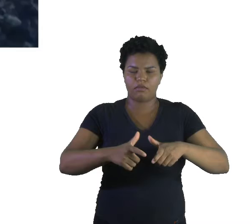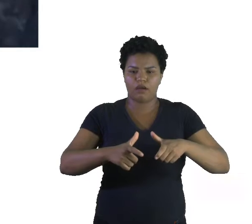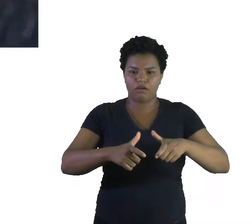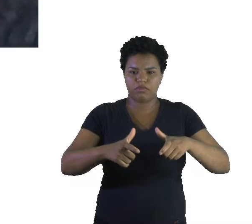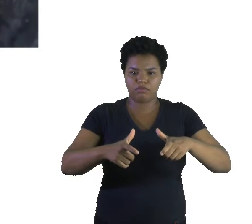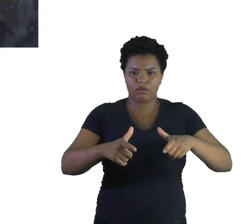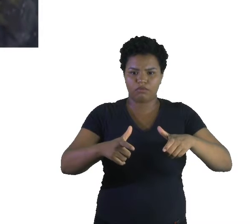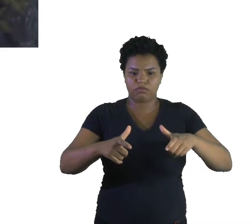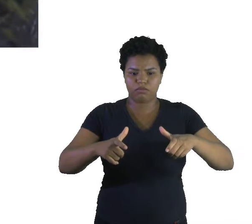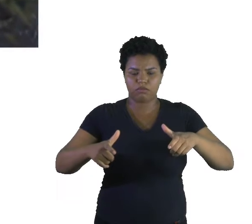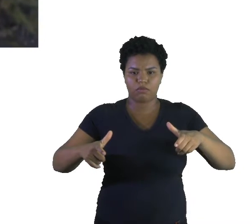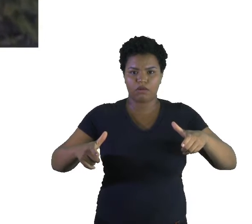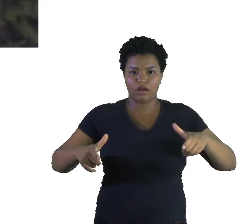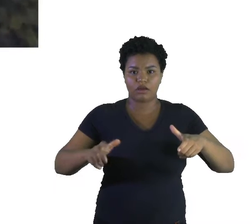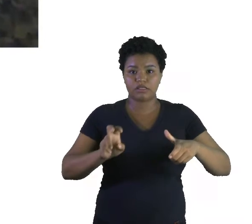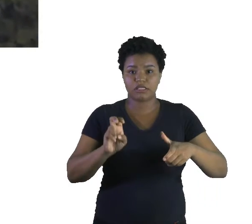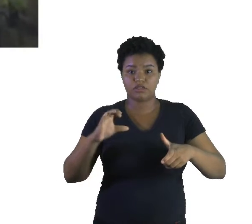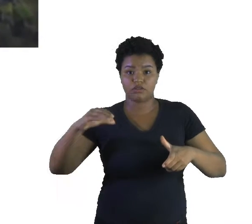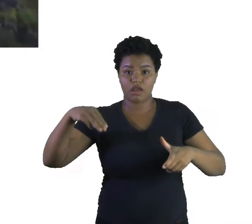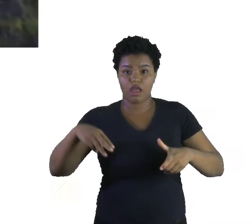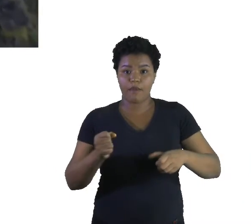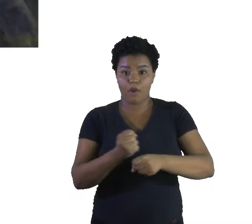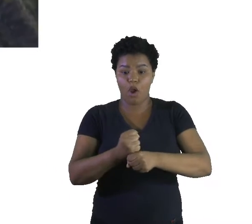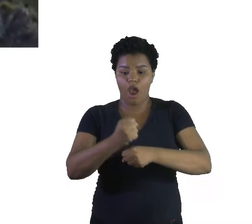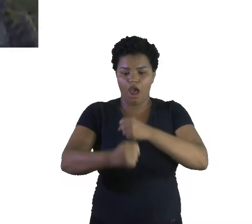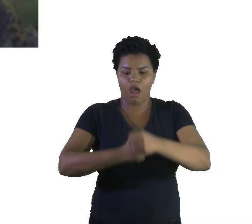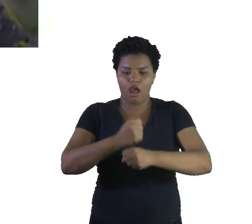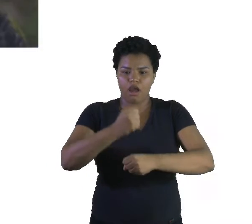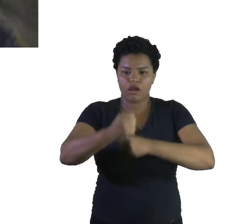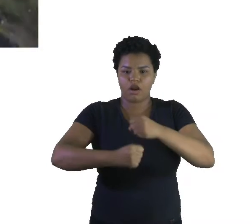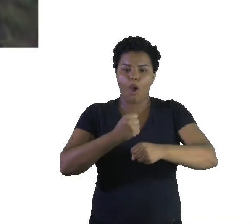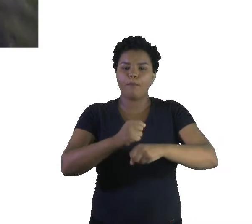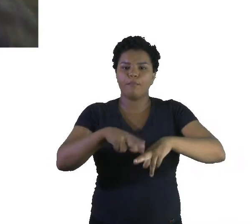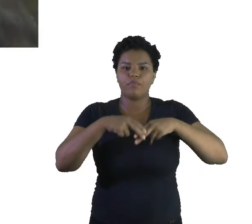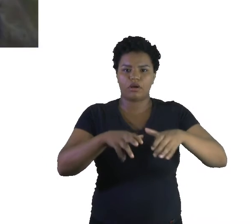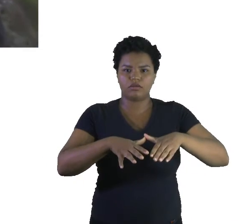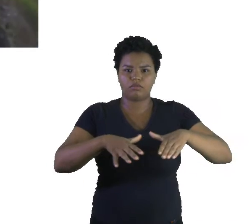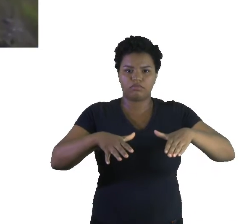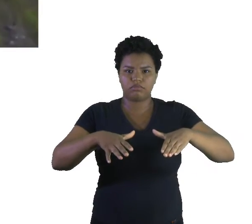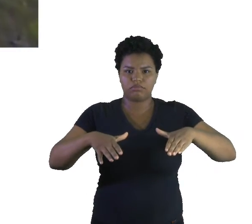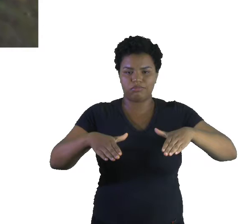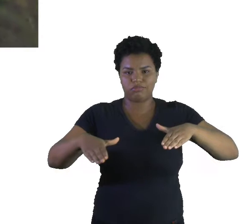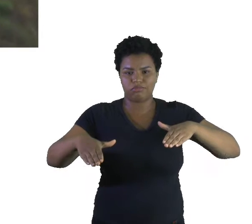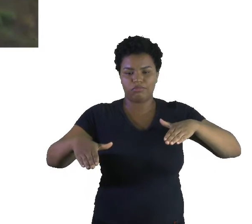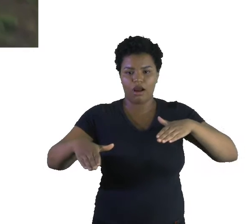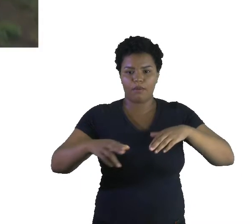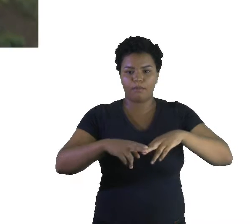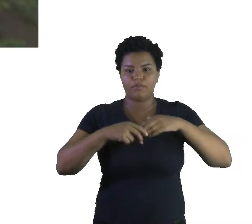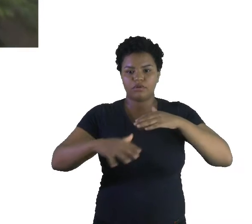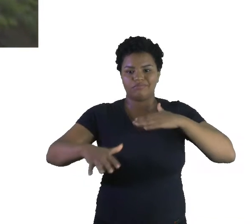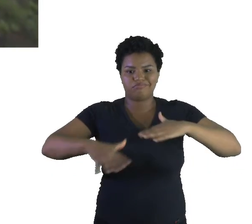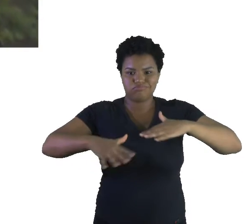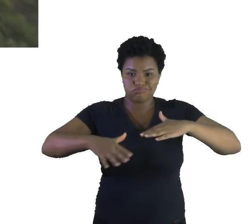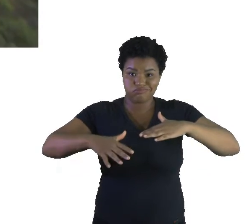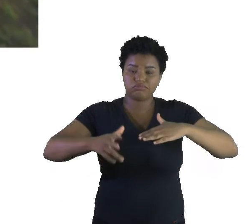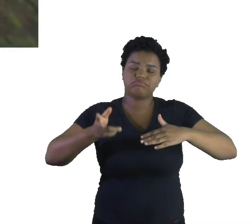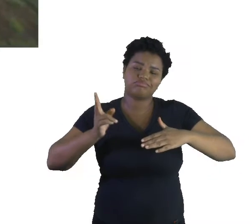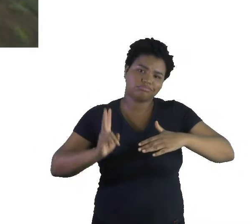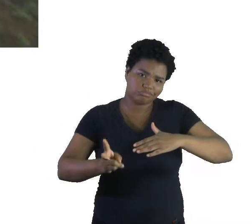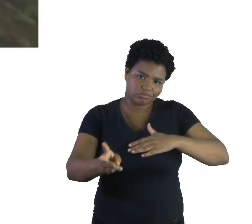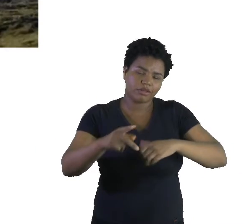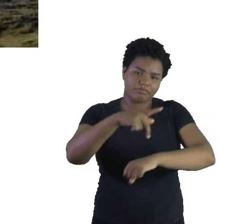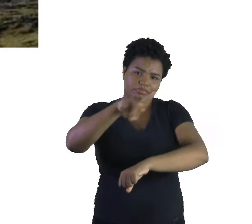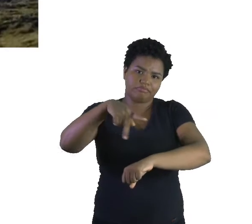por ano porque as placas daqui também se distanciam. E por isso os terremotos acontecem com frequência no